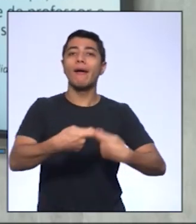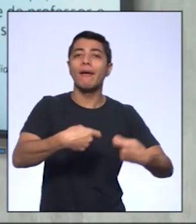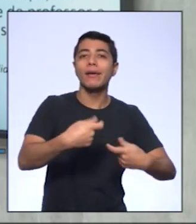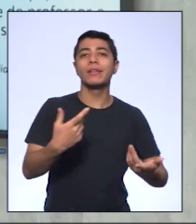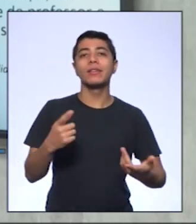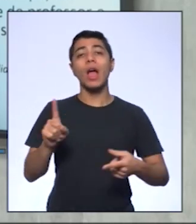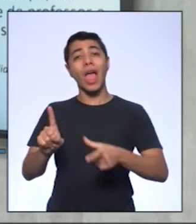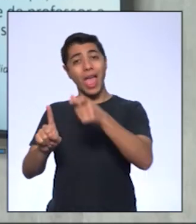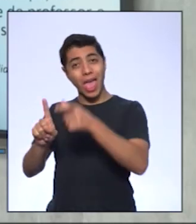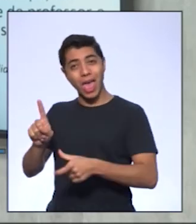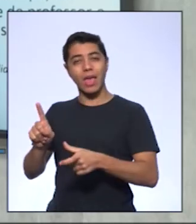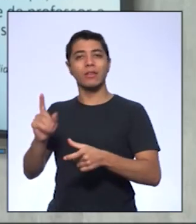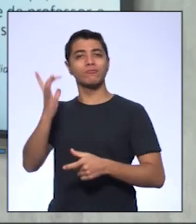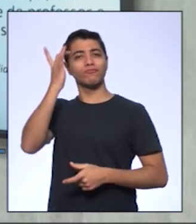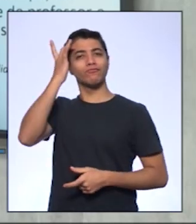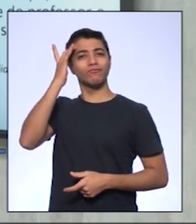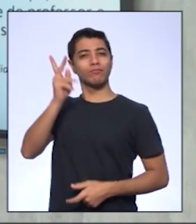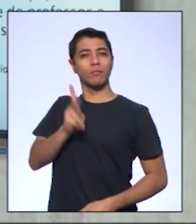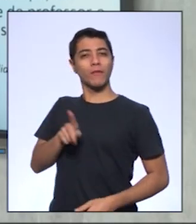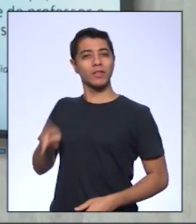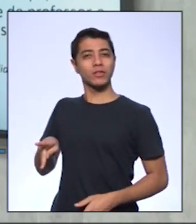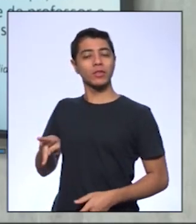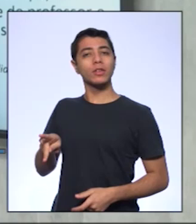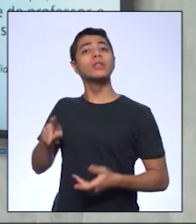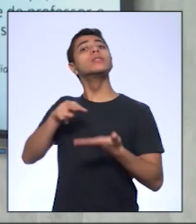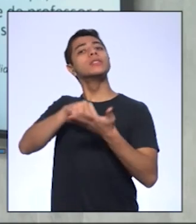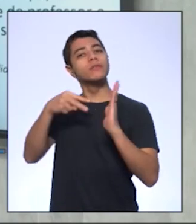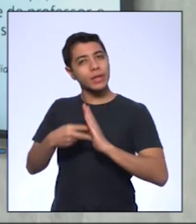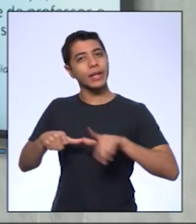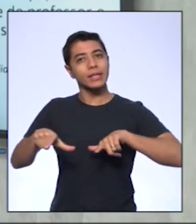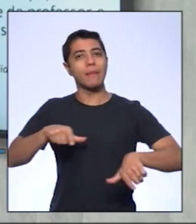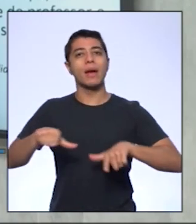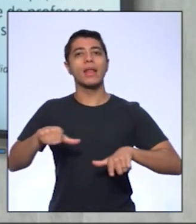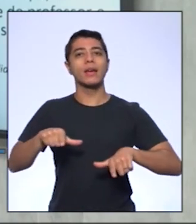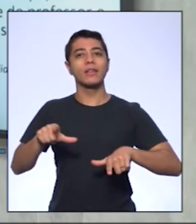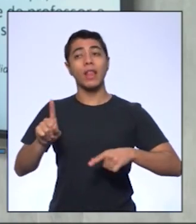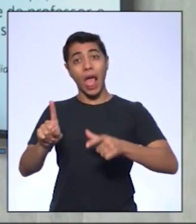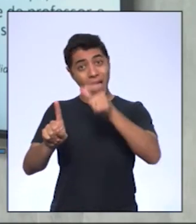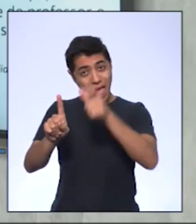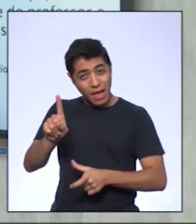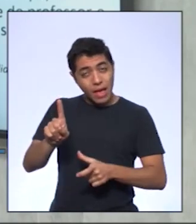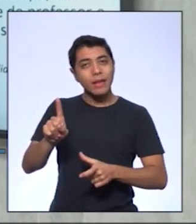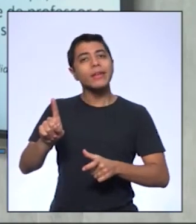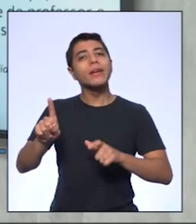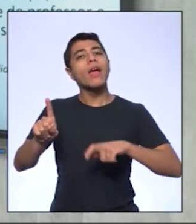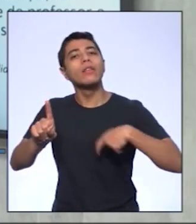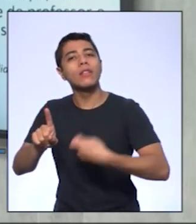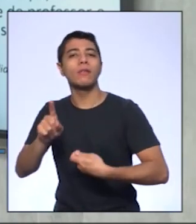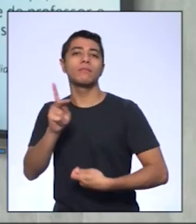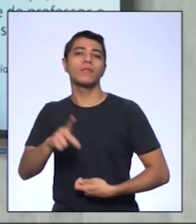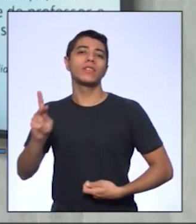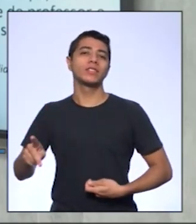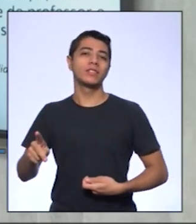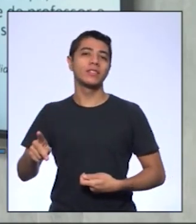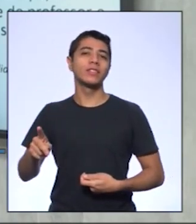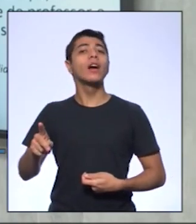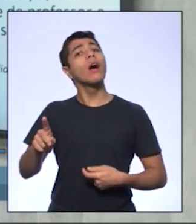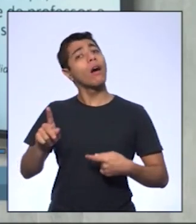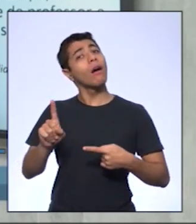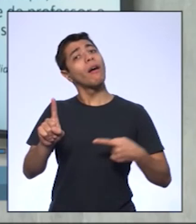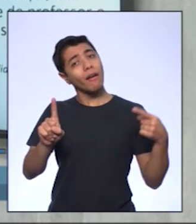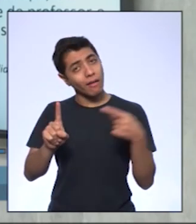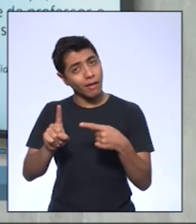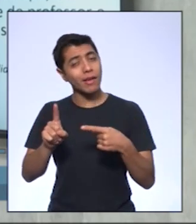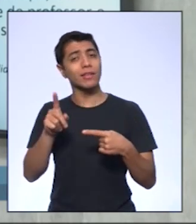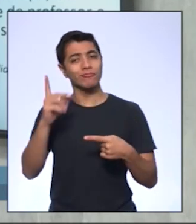intelectual, ser professor é trabalhar. Entendeu? Então esse cara, ele tá fazendo um trabalho, esse cara é importante. Ele tá organizando, ele tá na lógica de trabalho igual qualquer